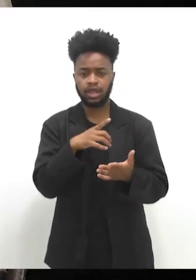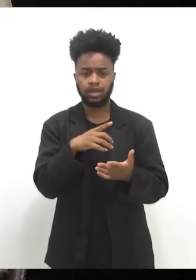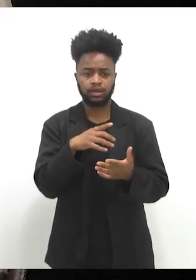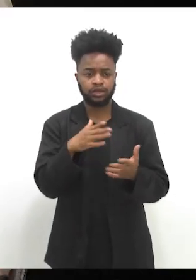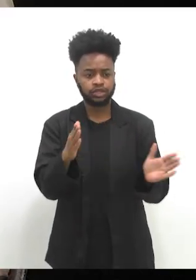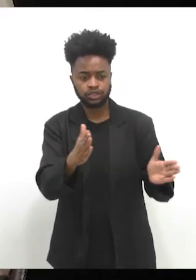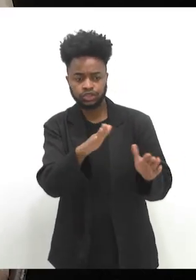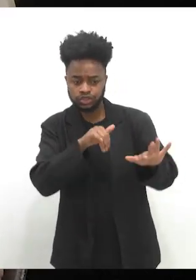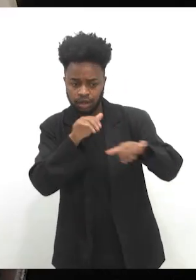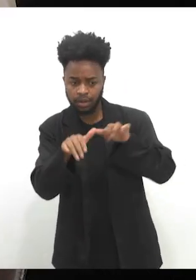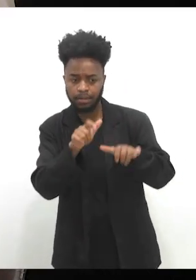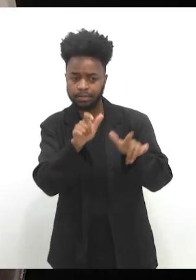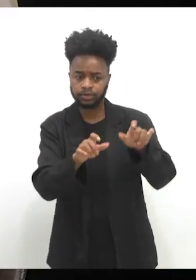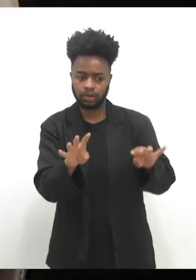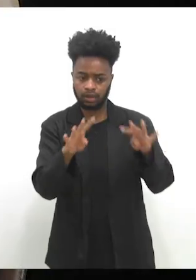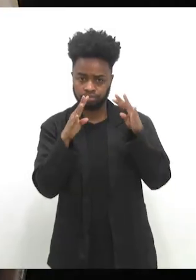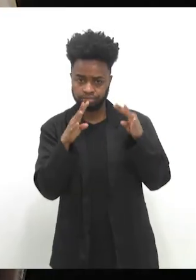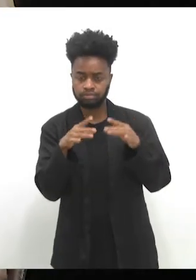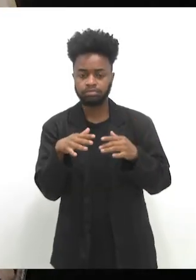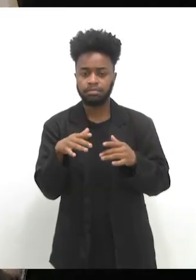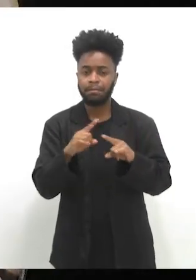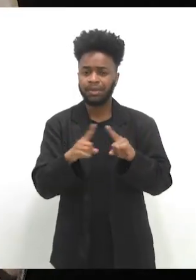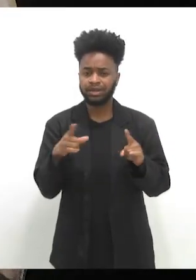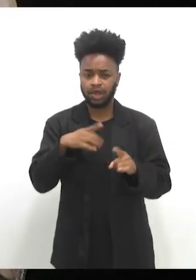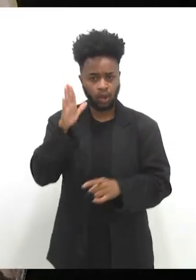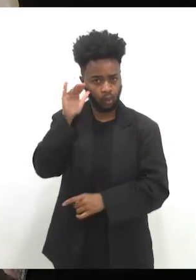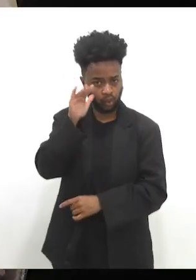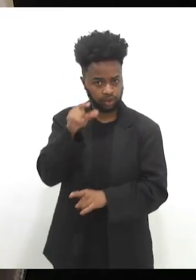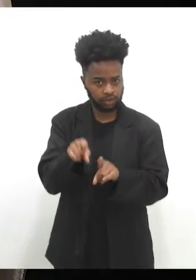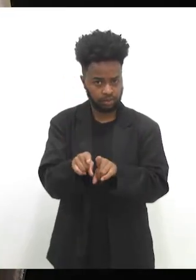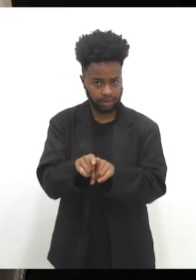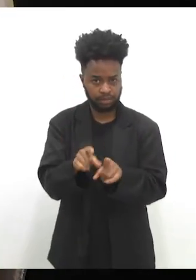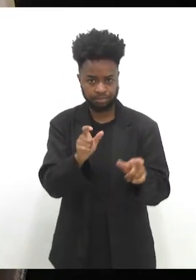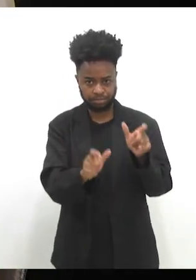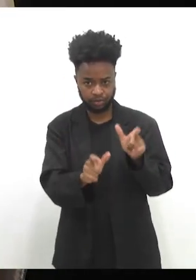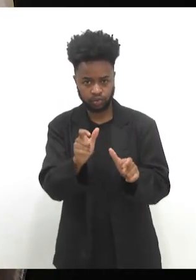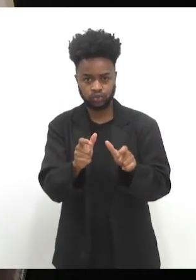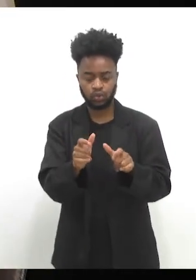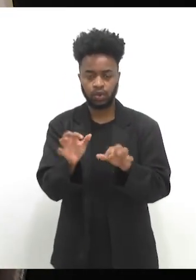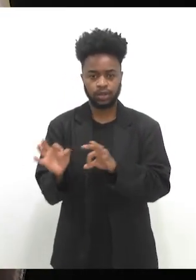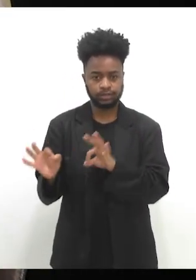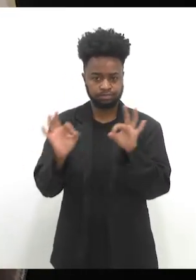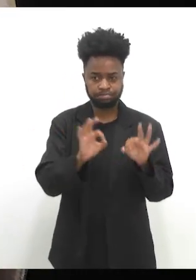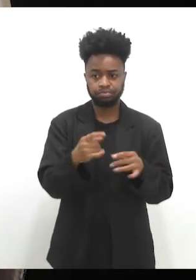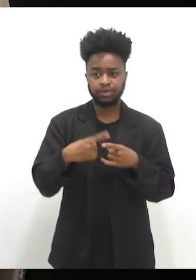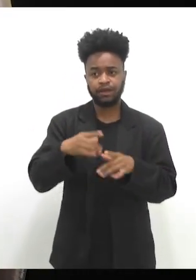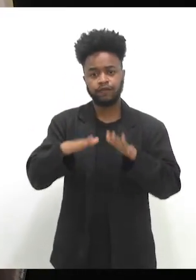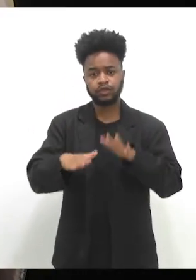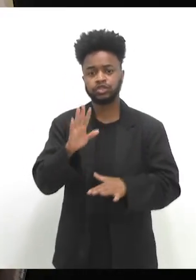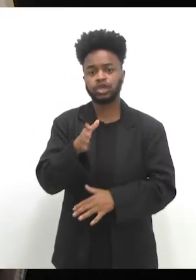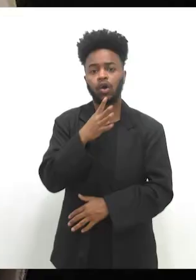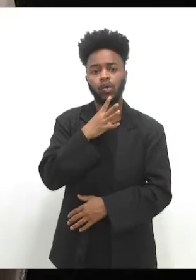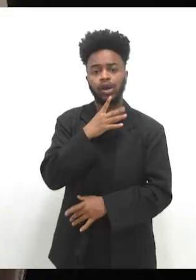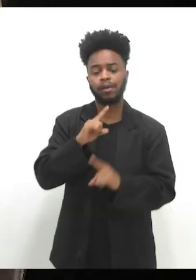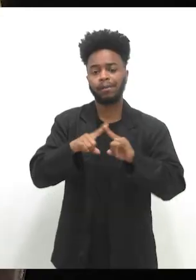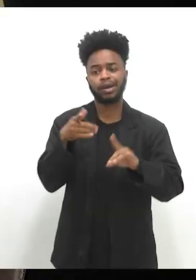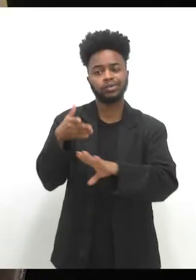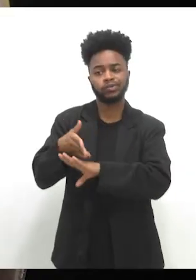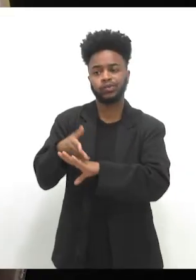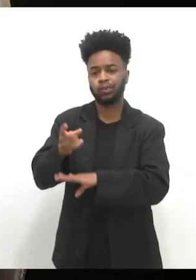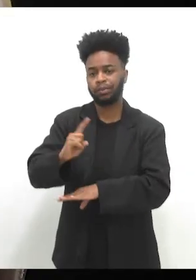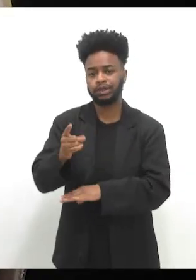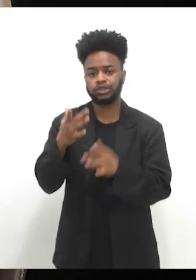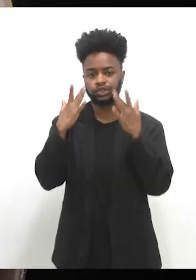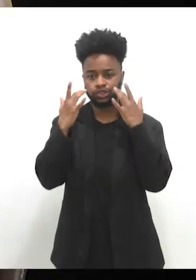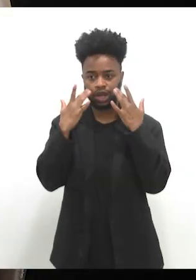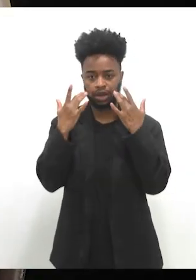formação de plateia, você acha que além da formação de plateia, desperta mais interesse das pessoas também, até que já conhecem ópera, mas que não